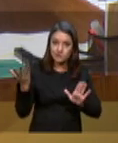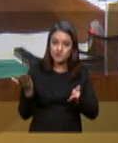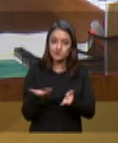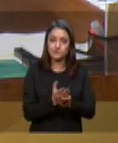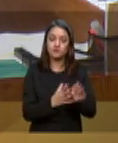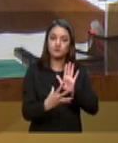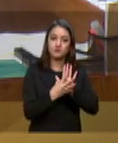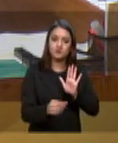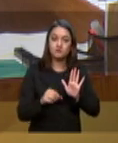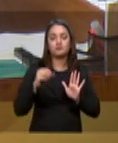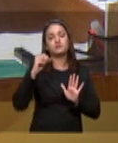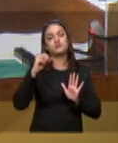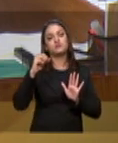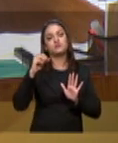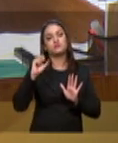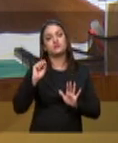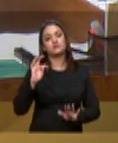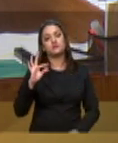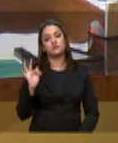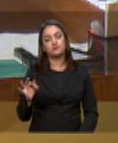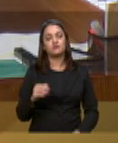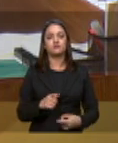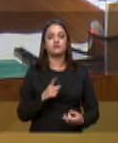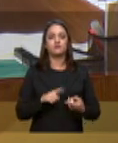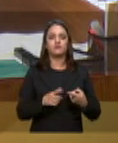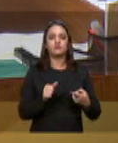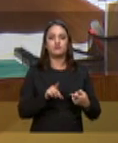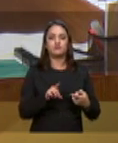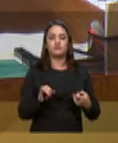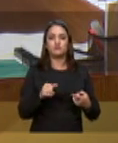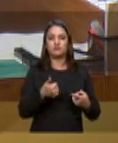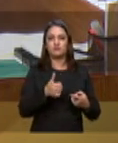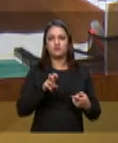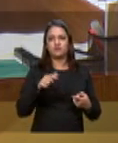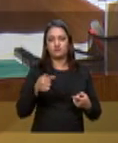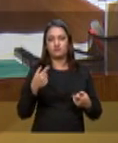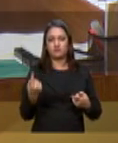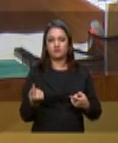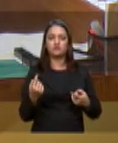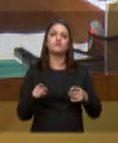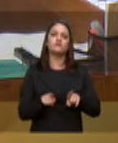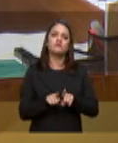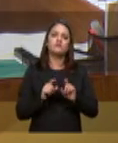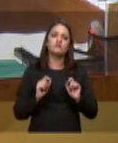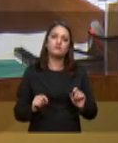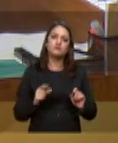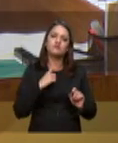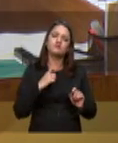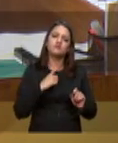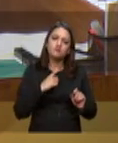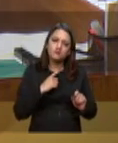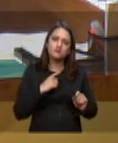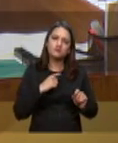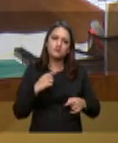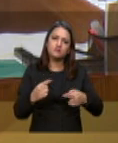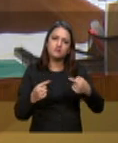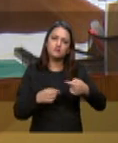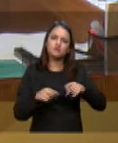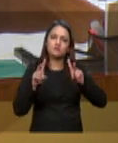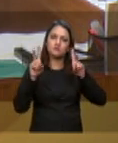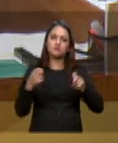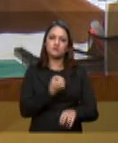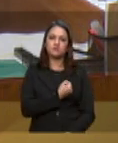Corte, tanto no que toca à ADI 1571, como no que diz respeito àqueles que resultaram na elaboração do enunciado